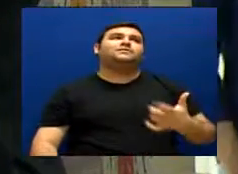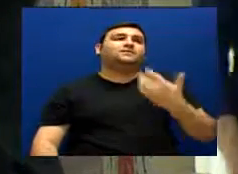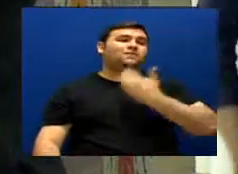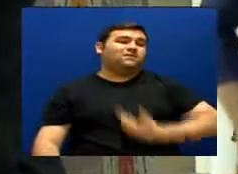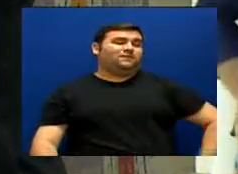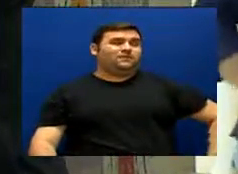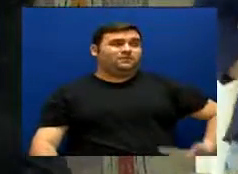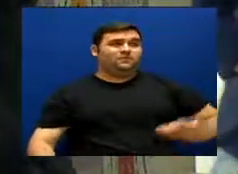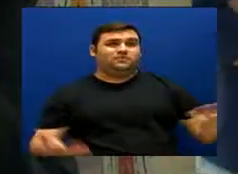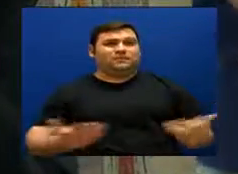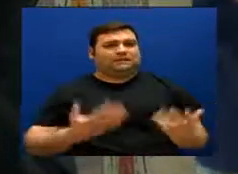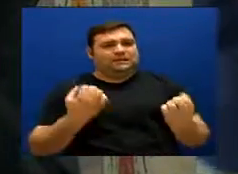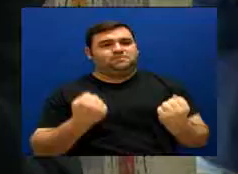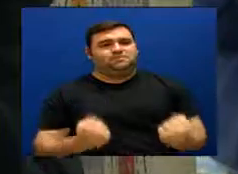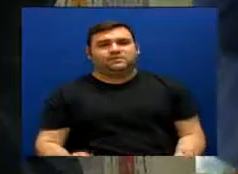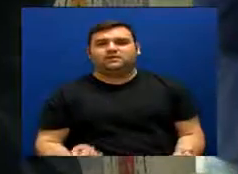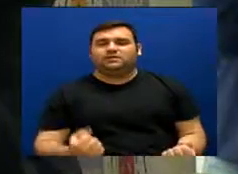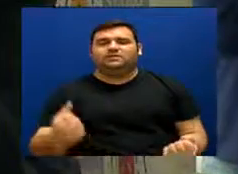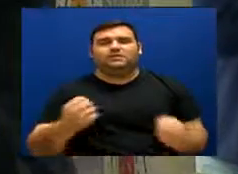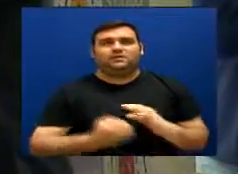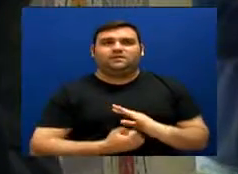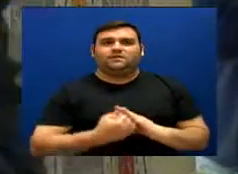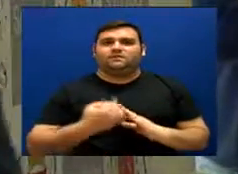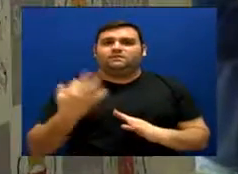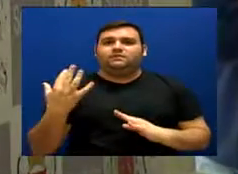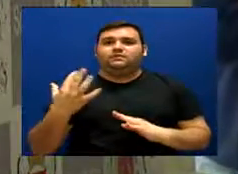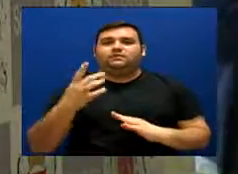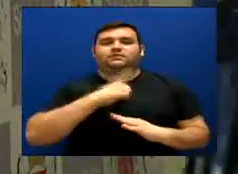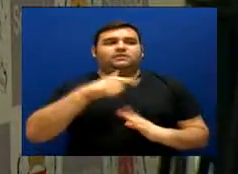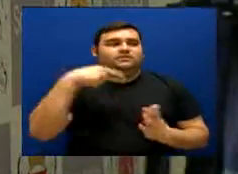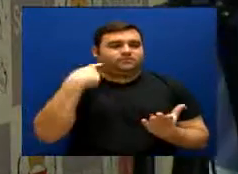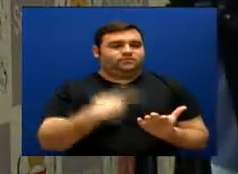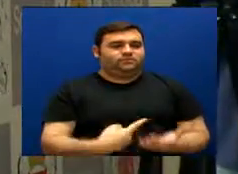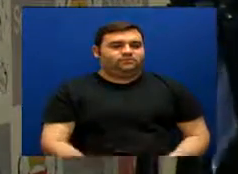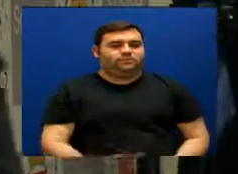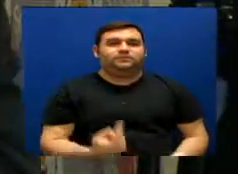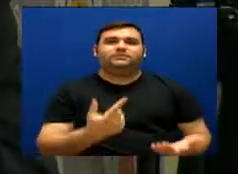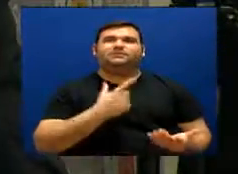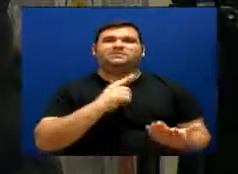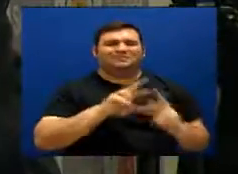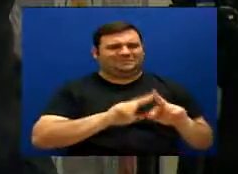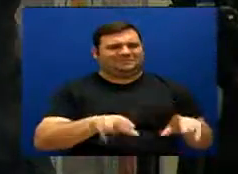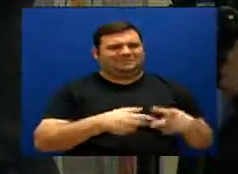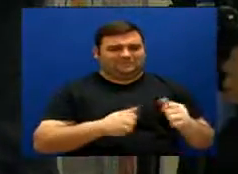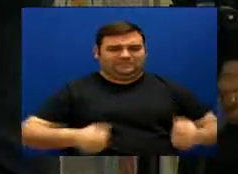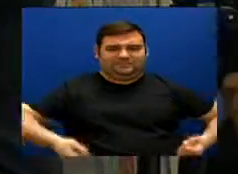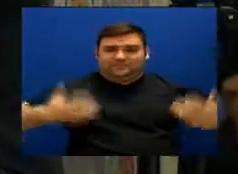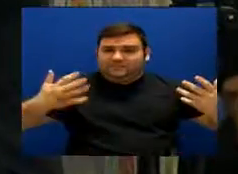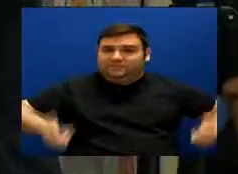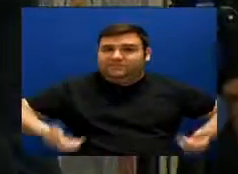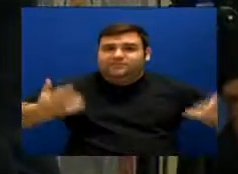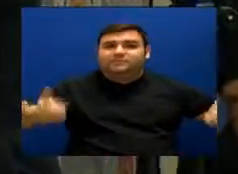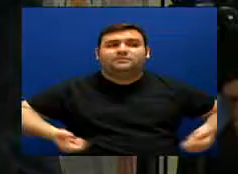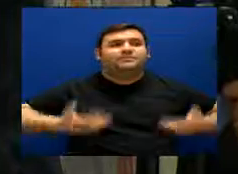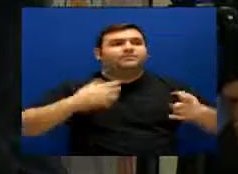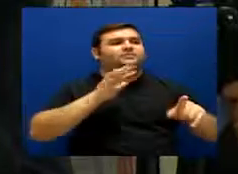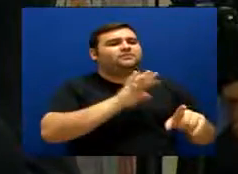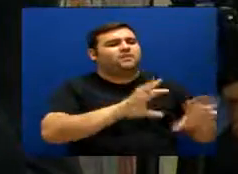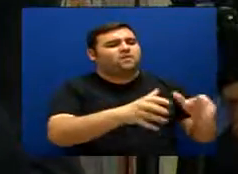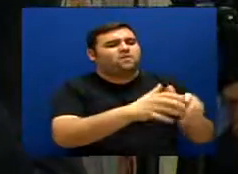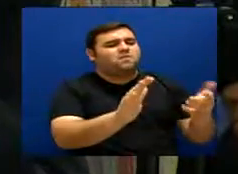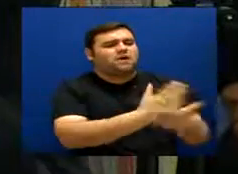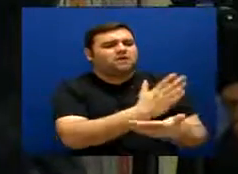governo pesado, com inúmeros compromissos, com inúmeros gastos, inúmeras benesses para alguns